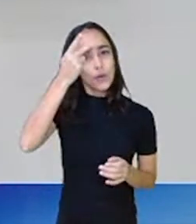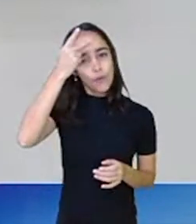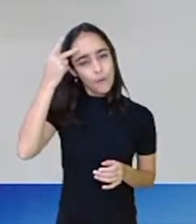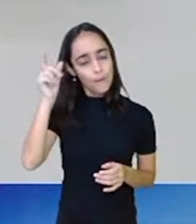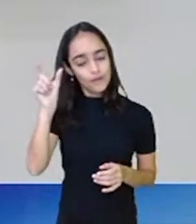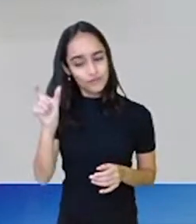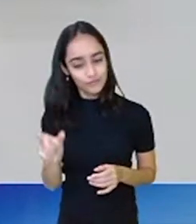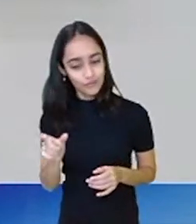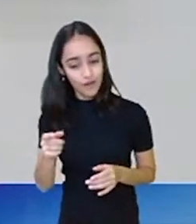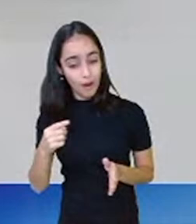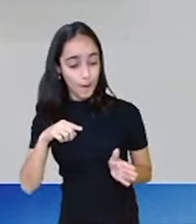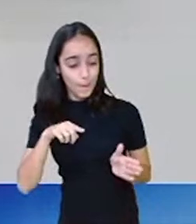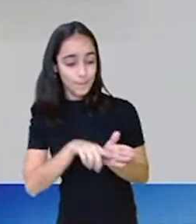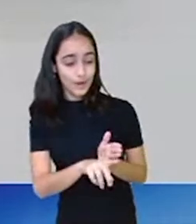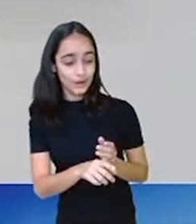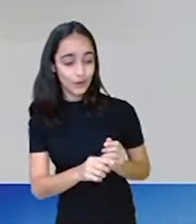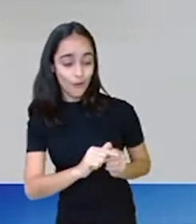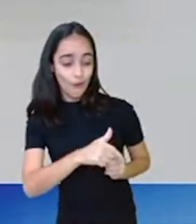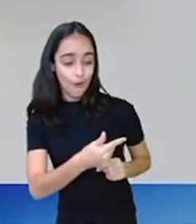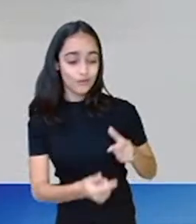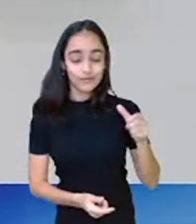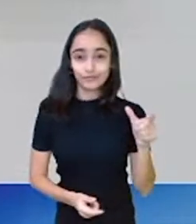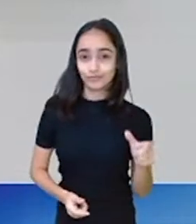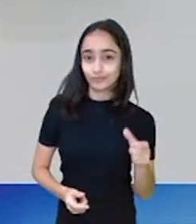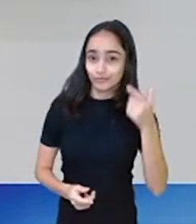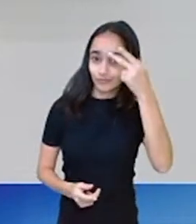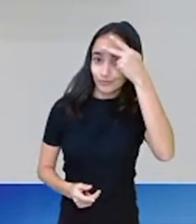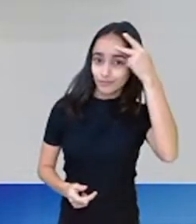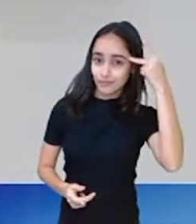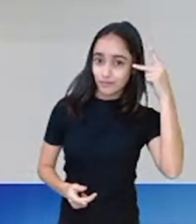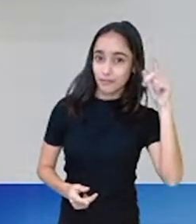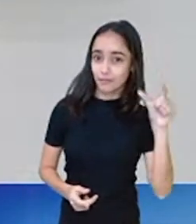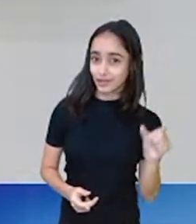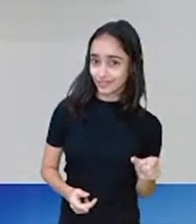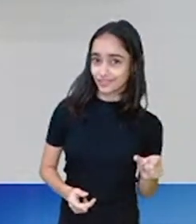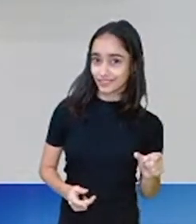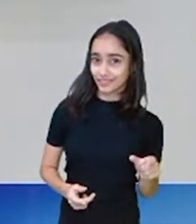ela gostaria de ir ao cinema com eles.